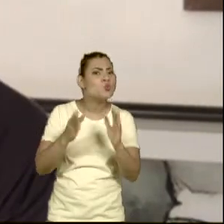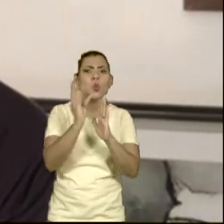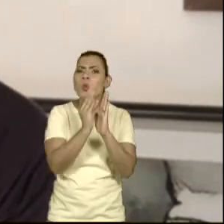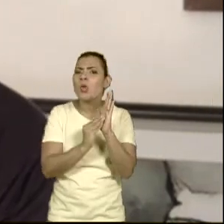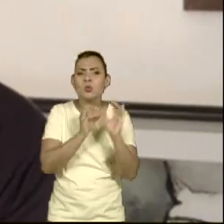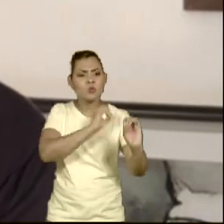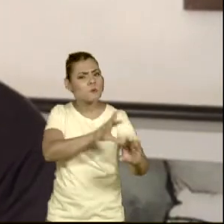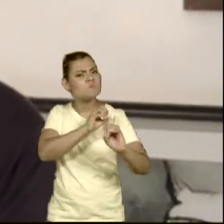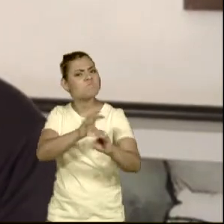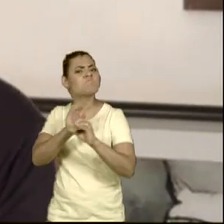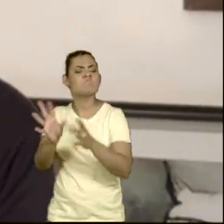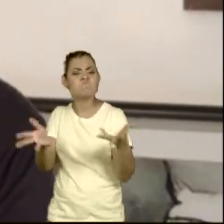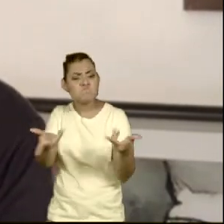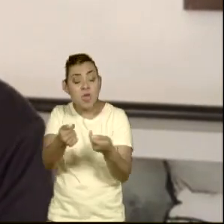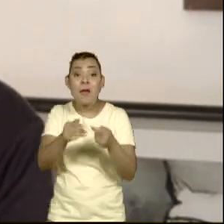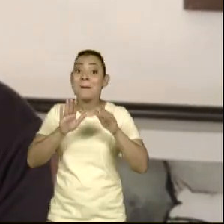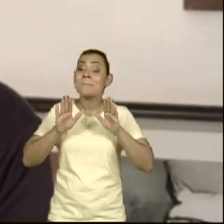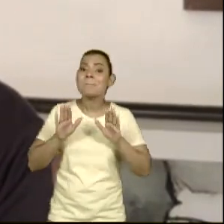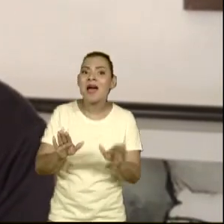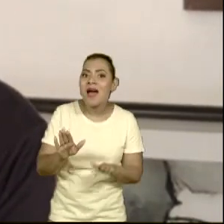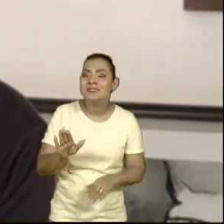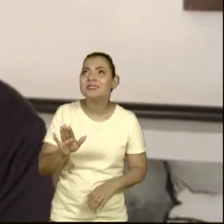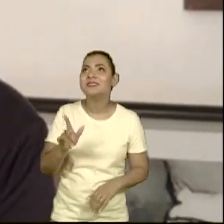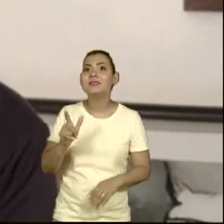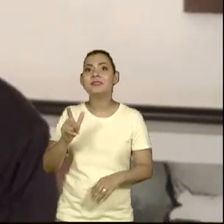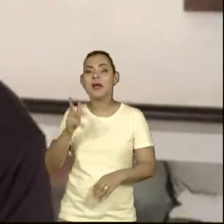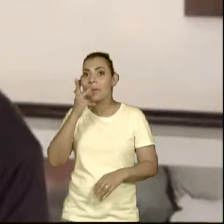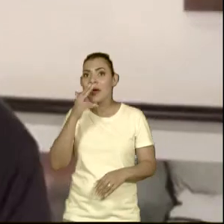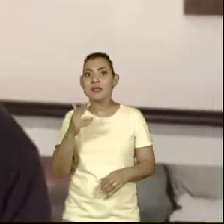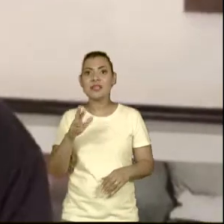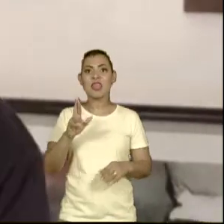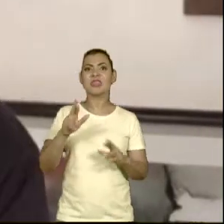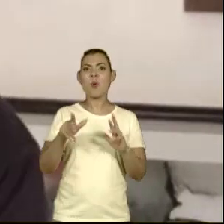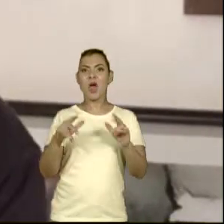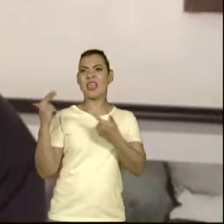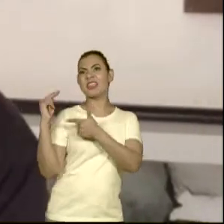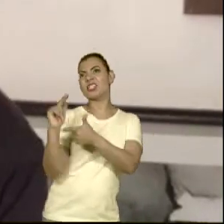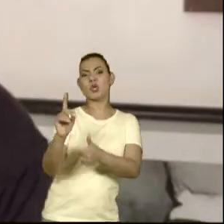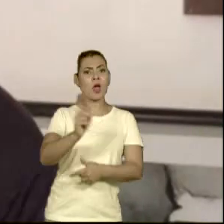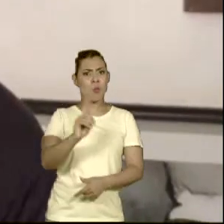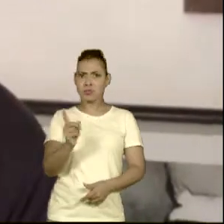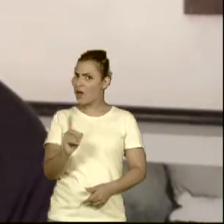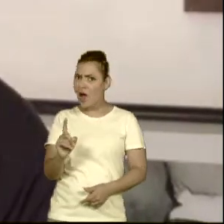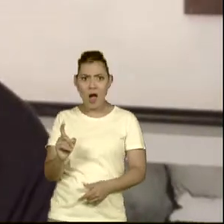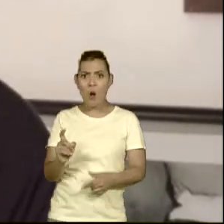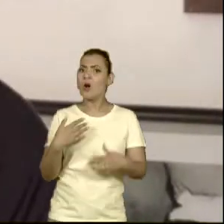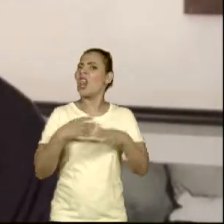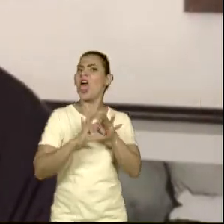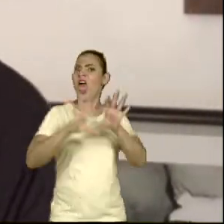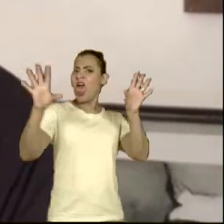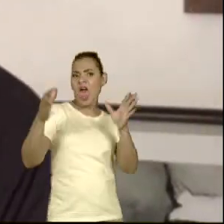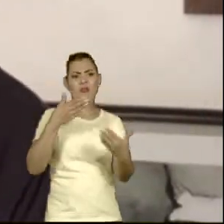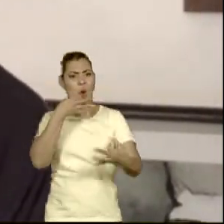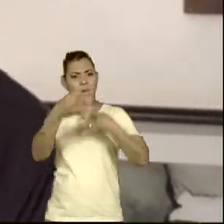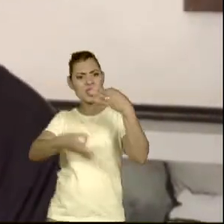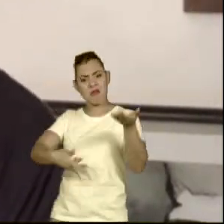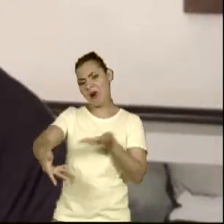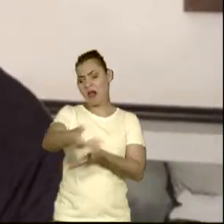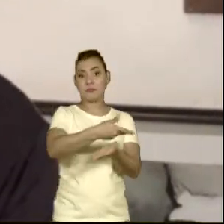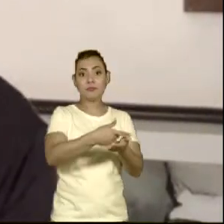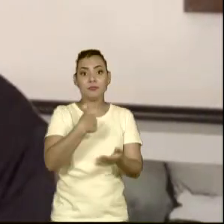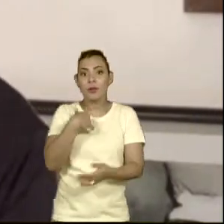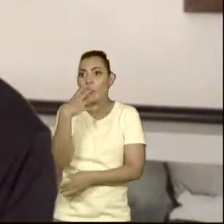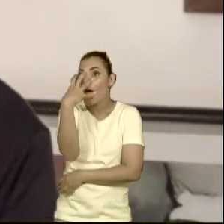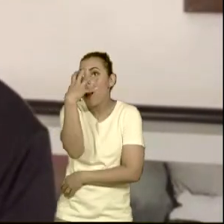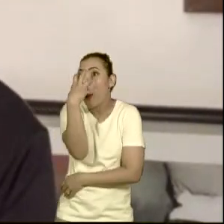conteúdo educativo, ele era bagunçado, ele não era caretinho, ele estava longe de ser quadradinho. E eu comecei a me